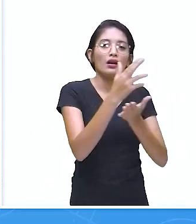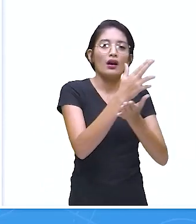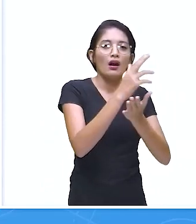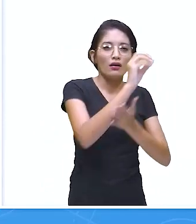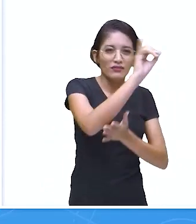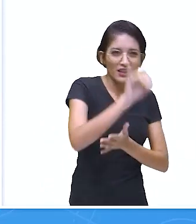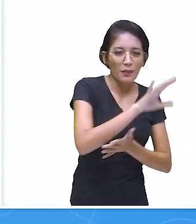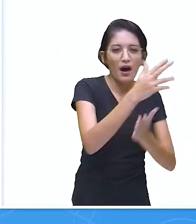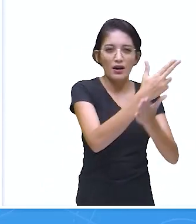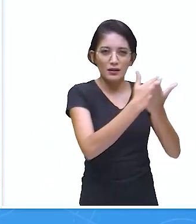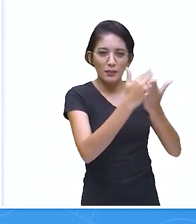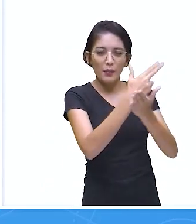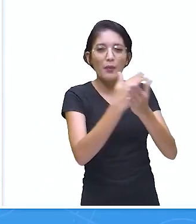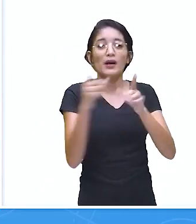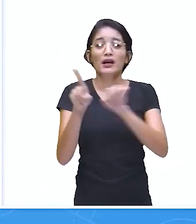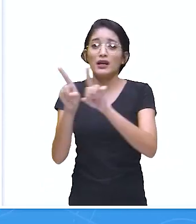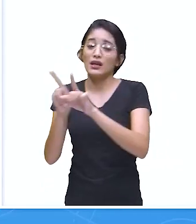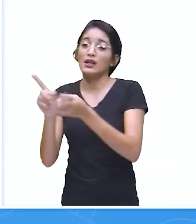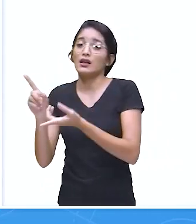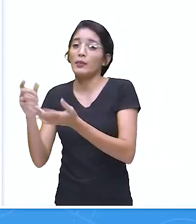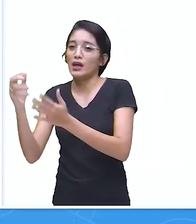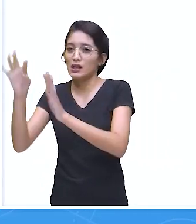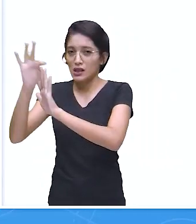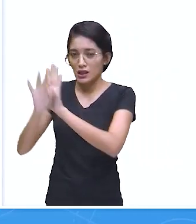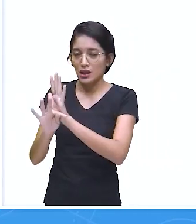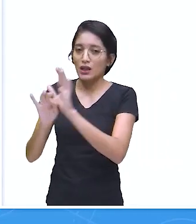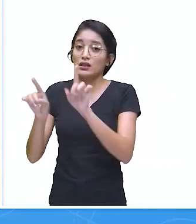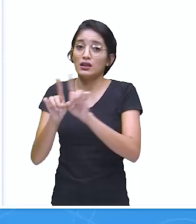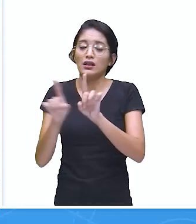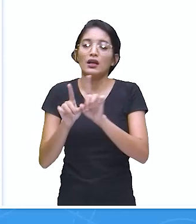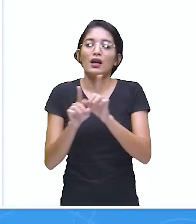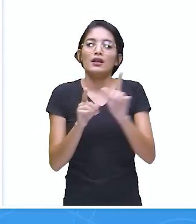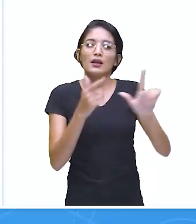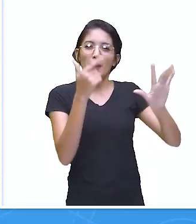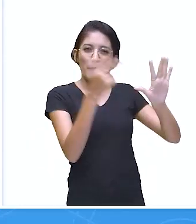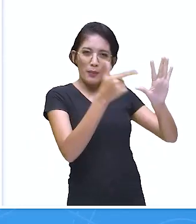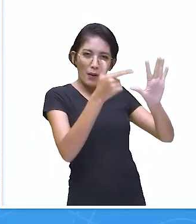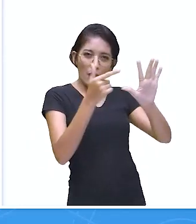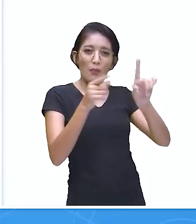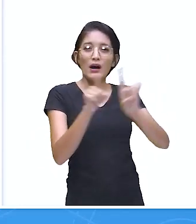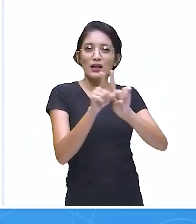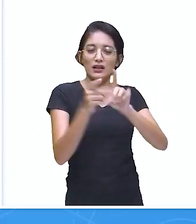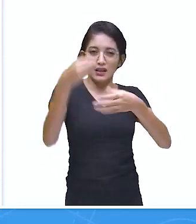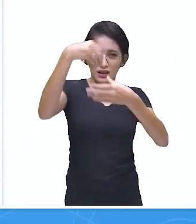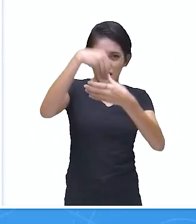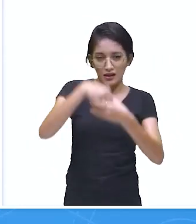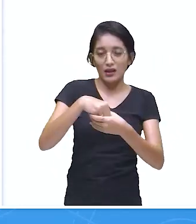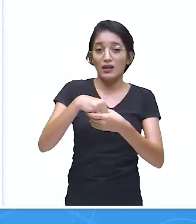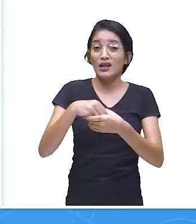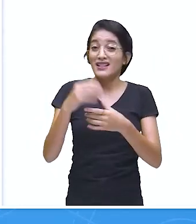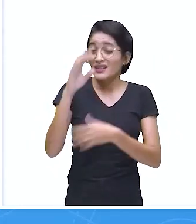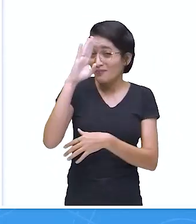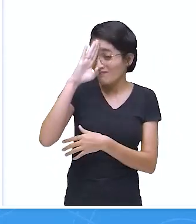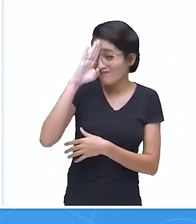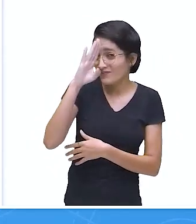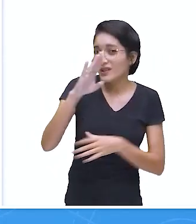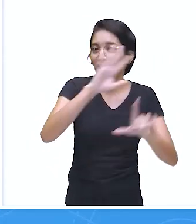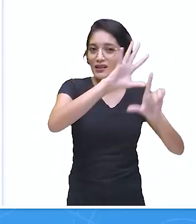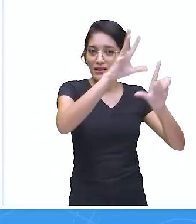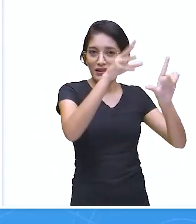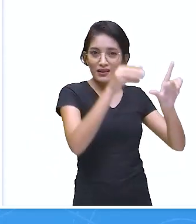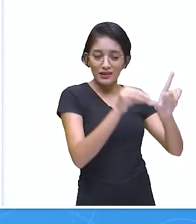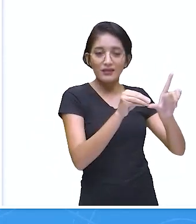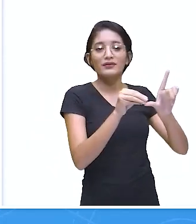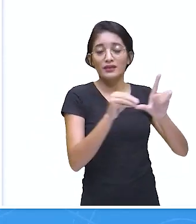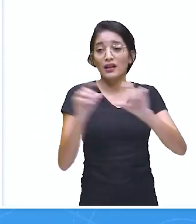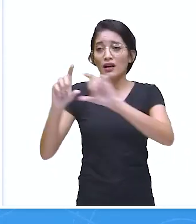verbal. Falamos também a respeito da ironia, do humor que tem nas charges, principalmente nos cartoons, e as charges vão